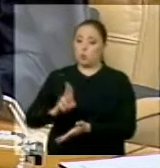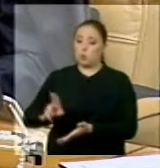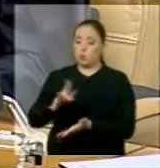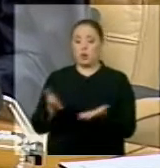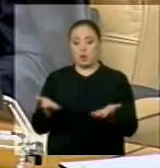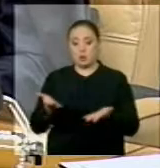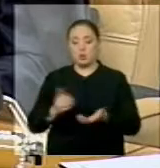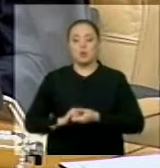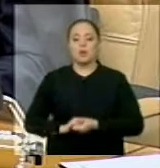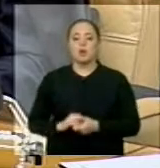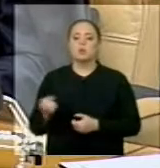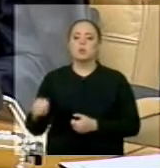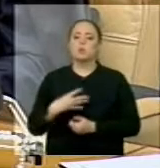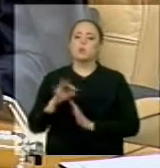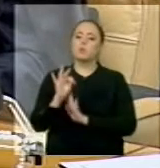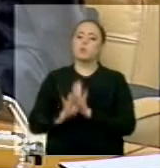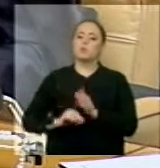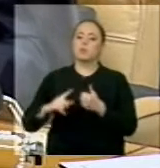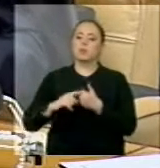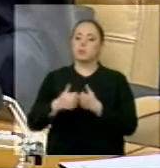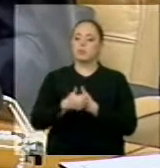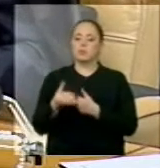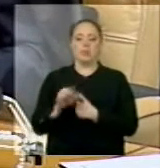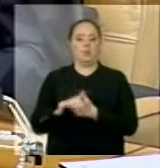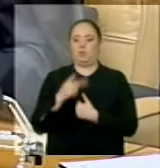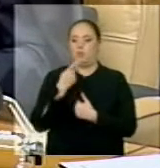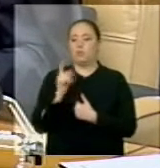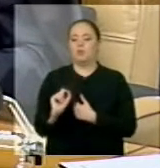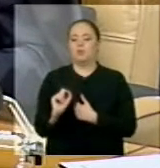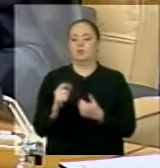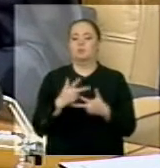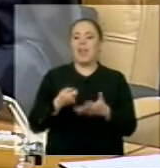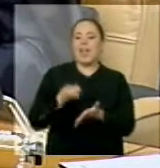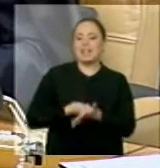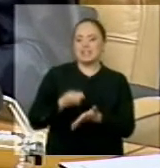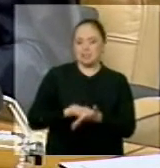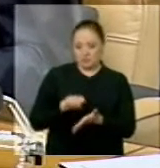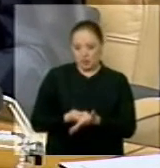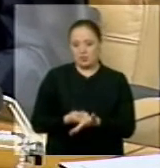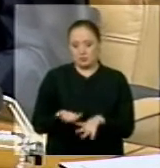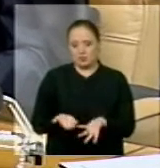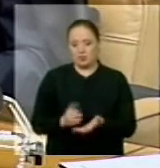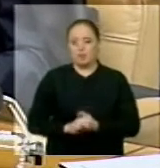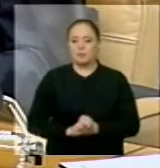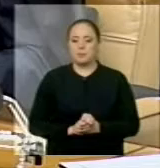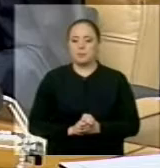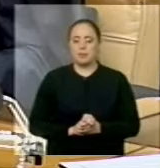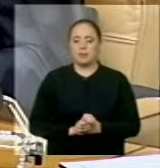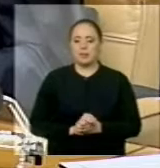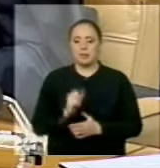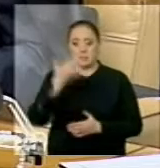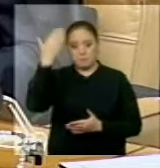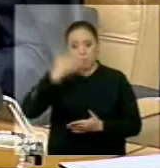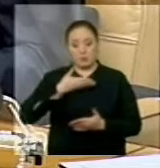a nova redação conferida ao artigo 16 não mais prevê referida exigência, comprovando-se o cumprimento das